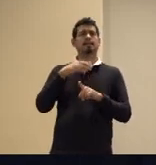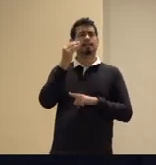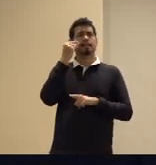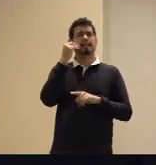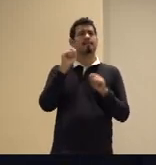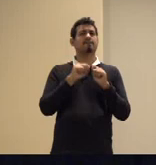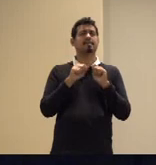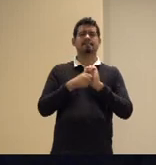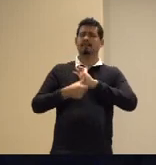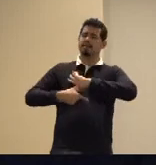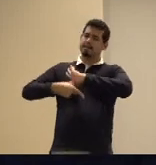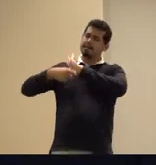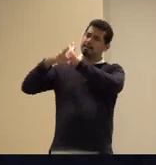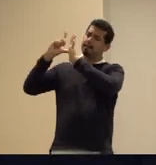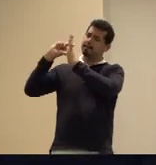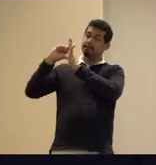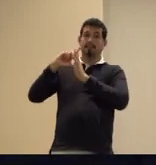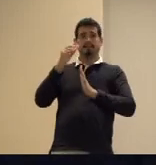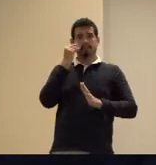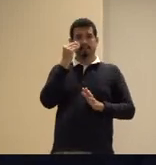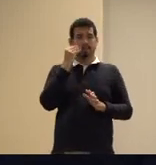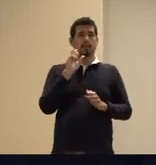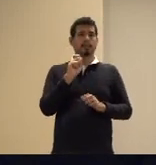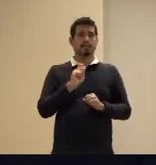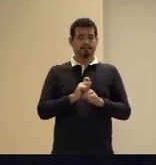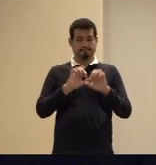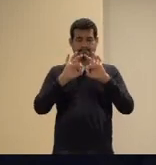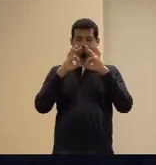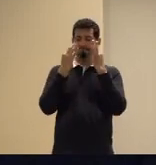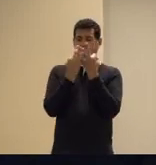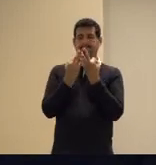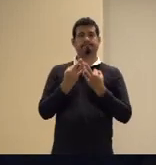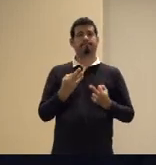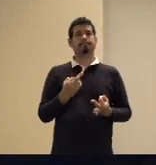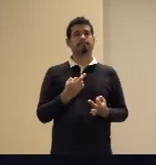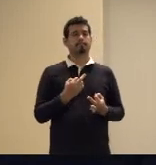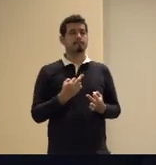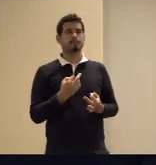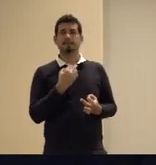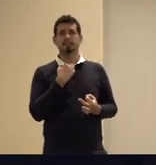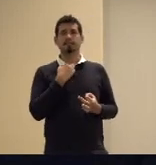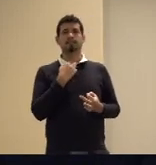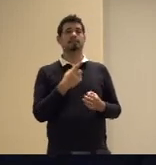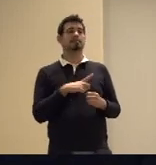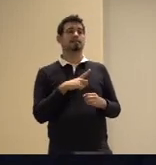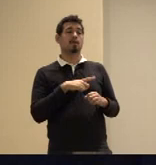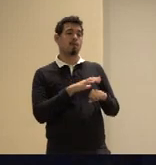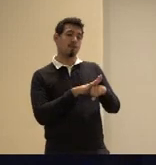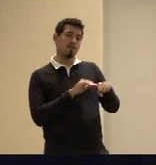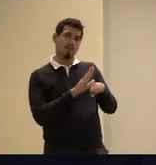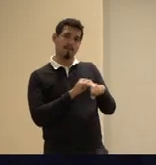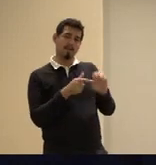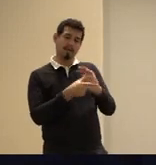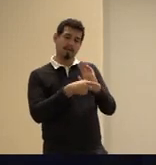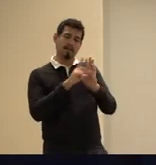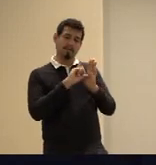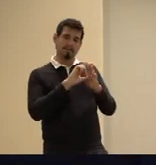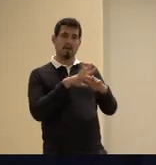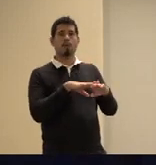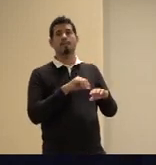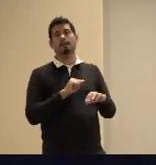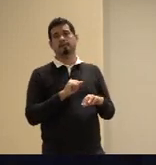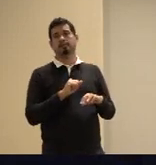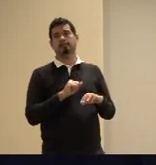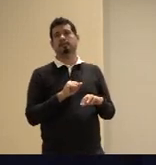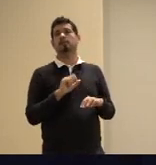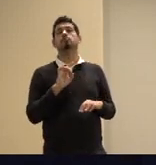lá antes, para a gente verificar se realmente essa família já não poderia ter recebido a guarda antes desse acolhimento. Então, é só